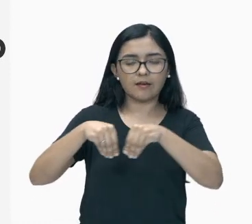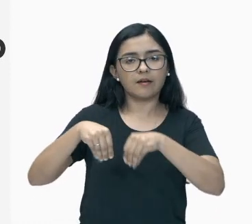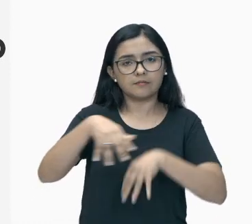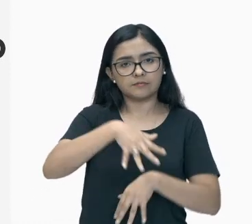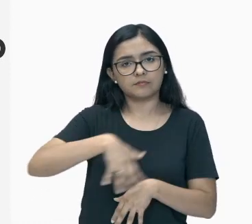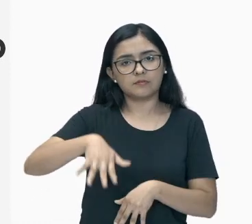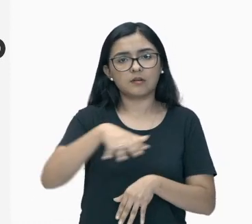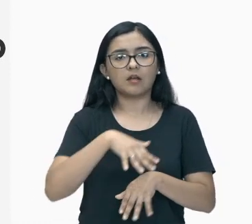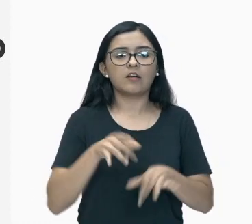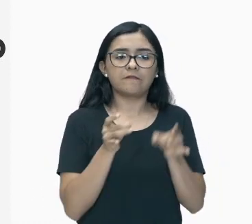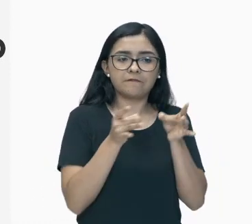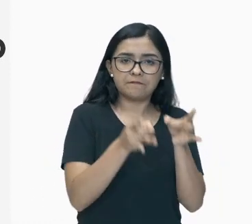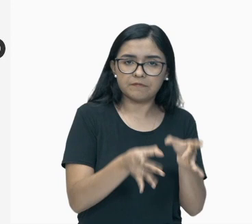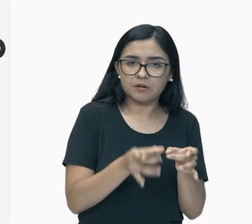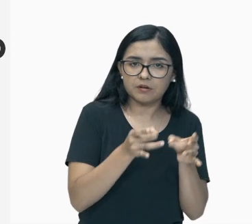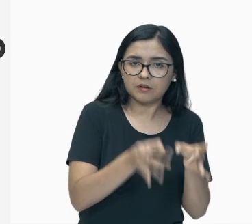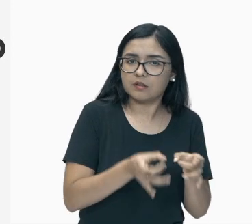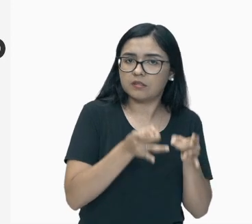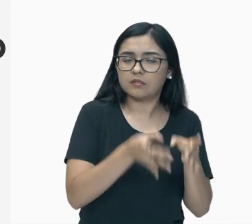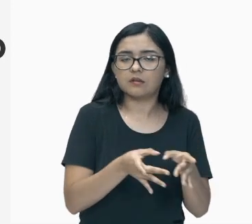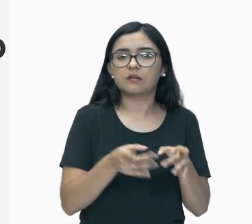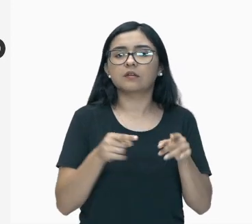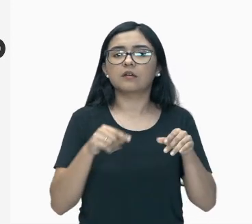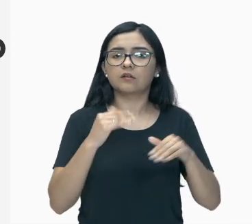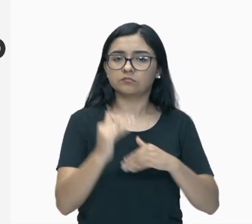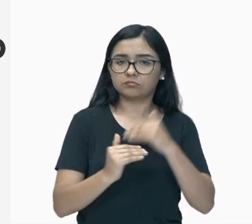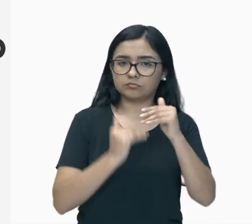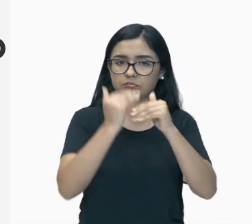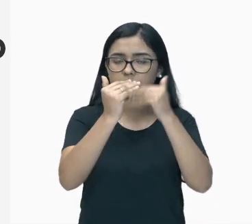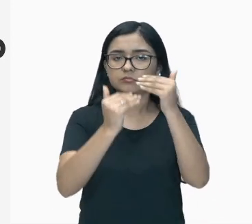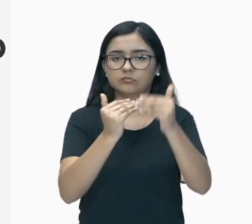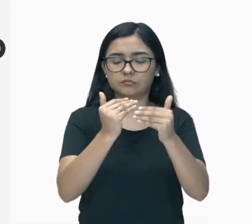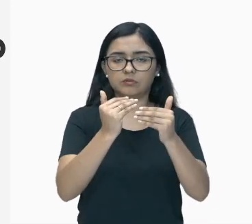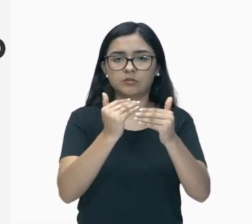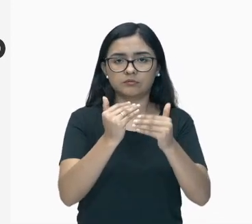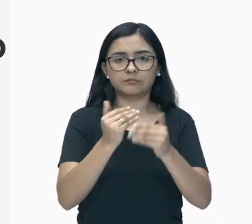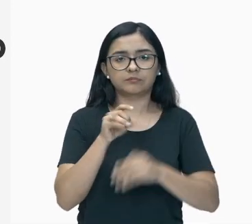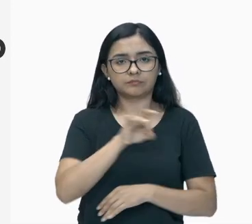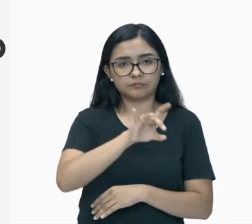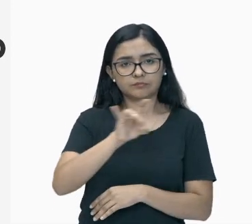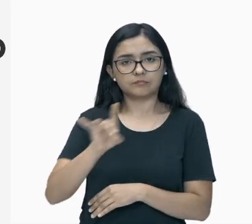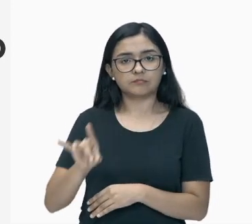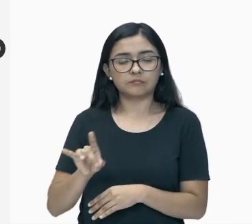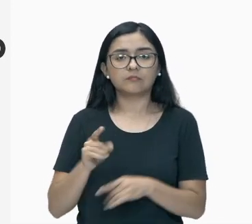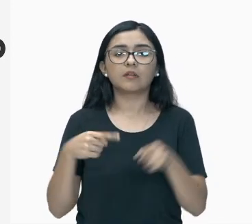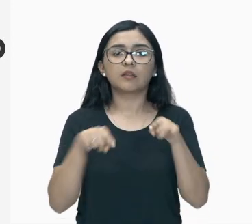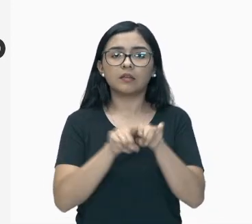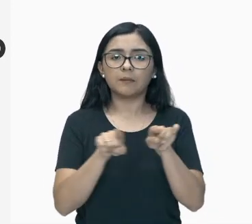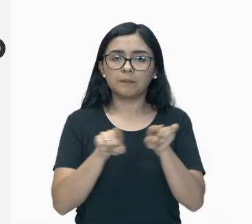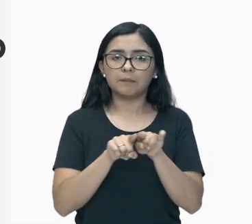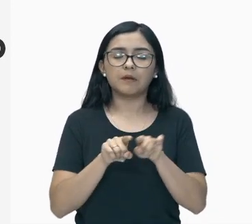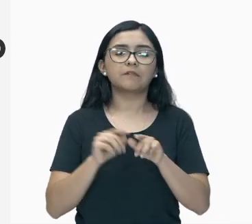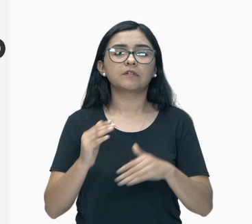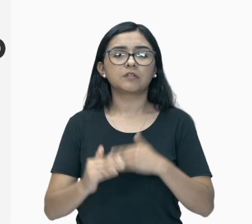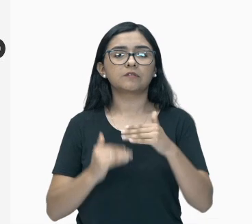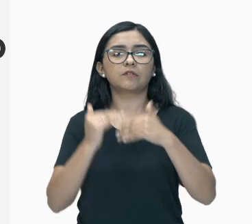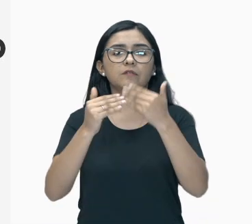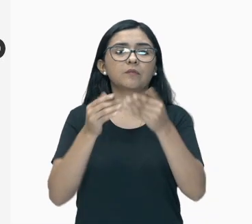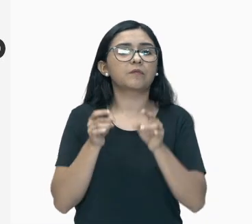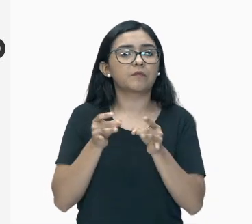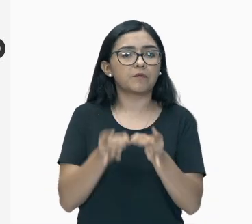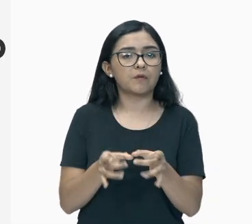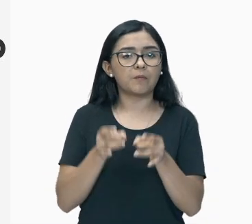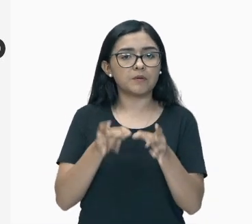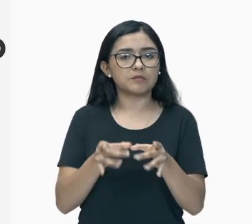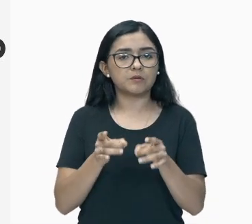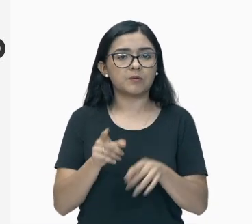desenvolver o comércio, vão desenvolver também a manufatura, não é isso? Elas vão desenvolver um comércio